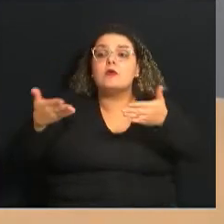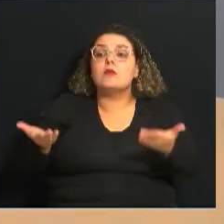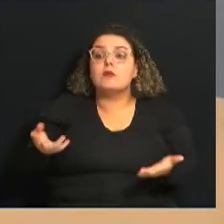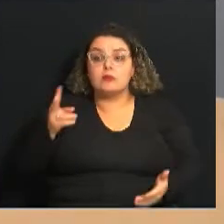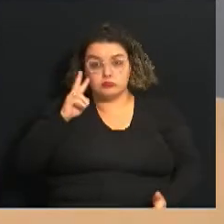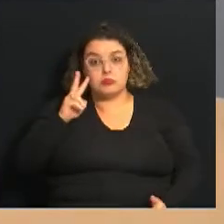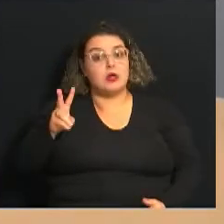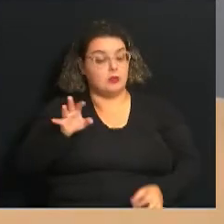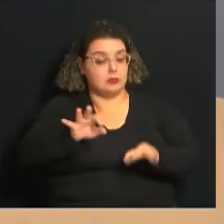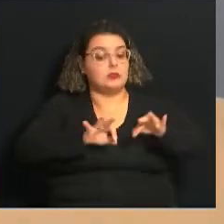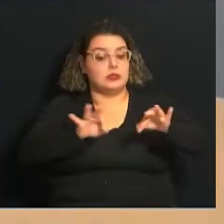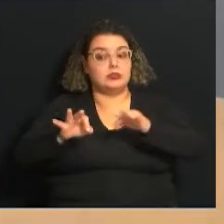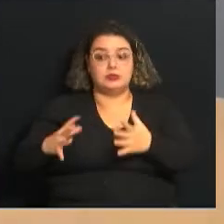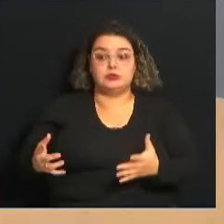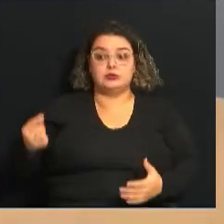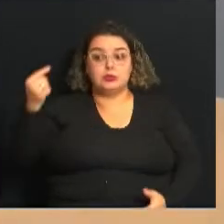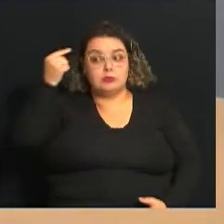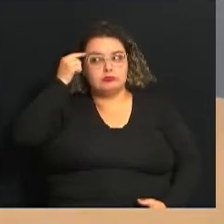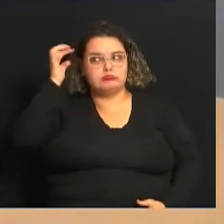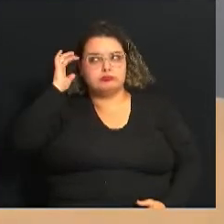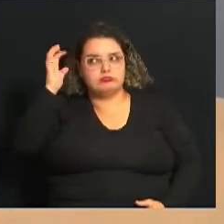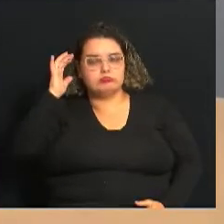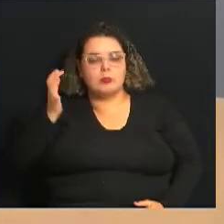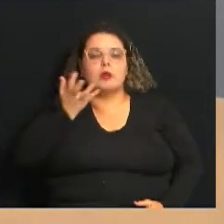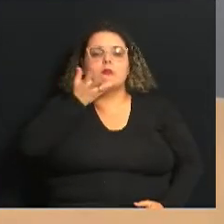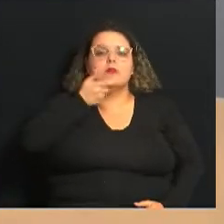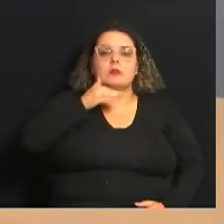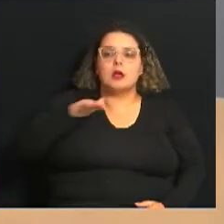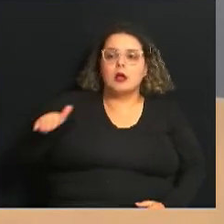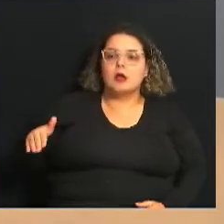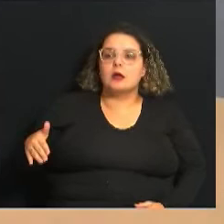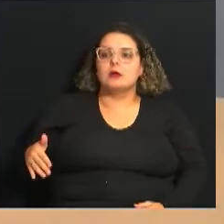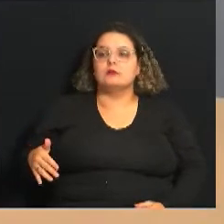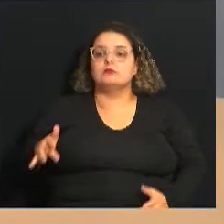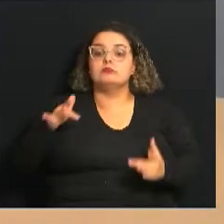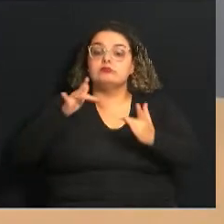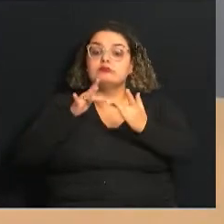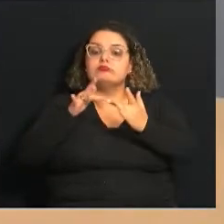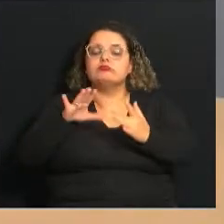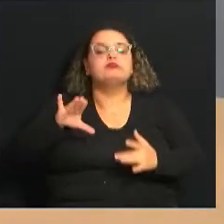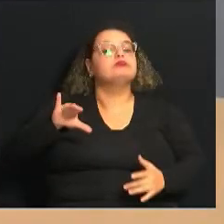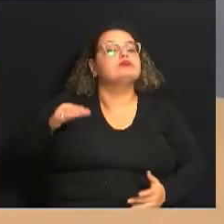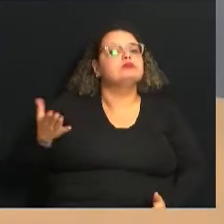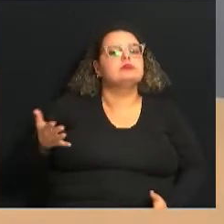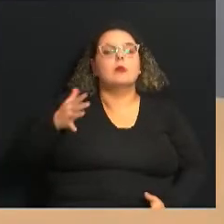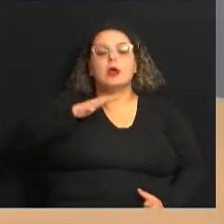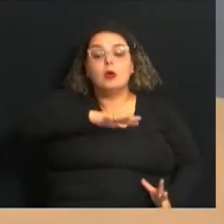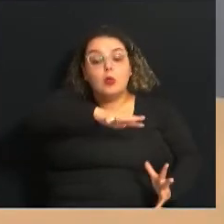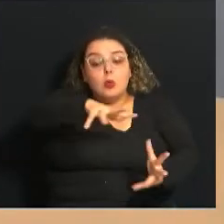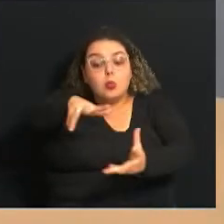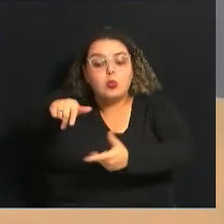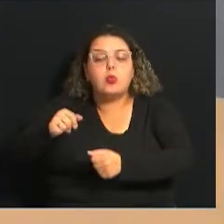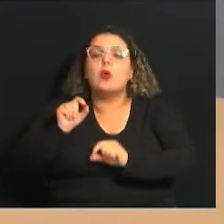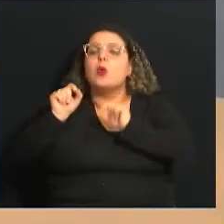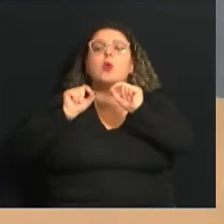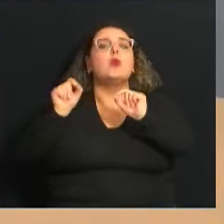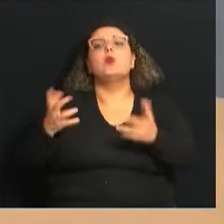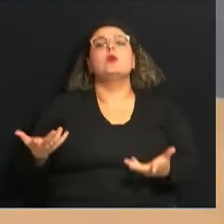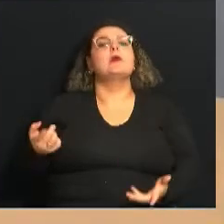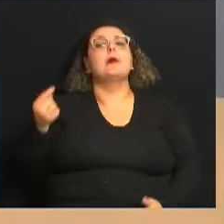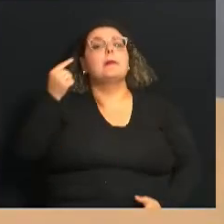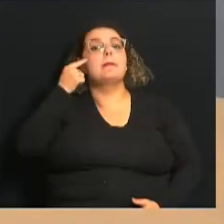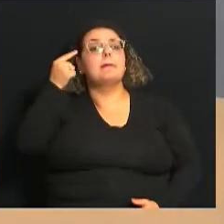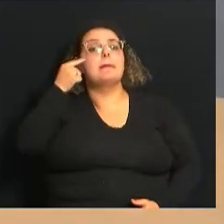a programação é bem pensada para as crianças entrarem em contato com esse mundo da ciência, do espaço. O que foi pensado algo especial